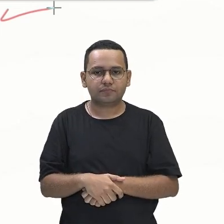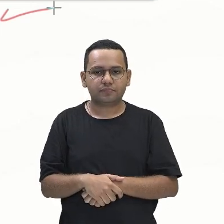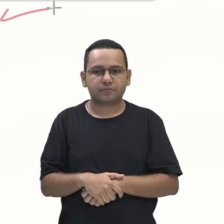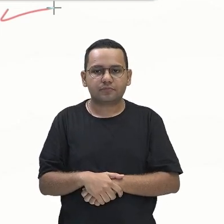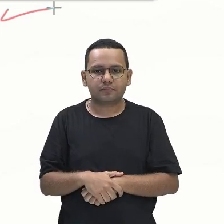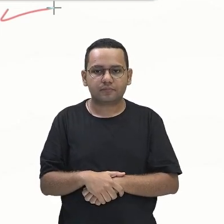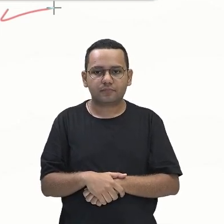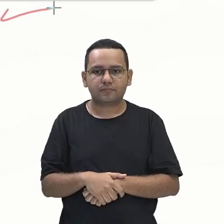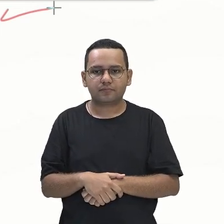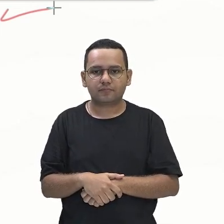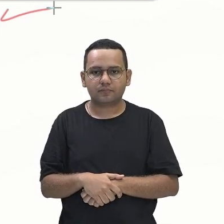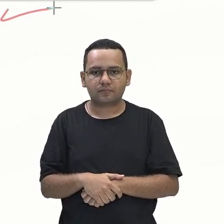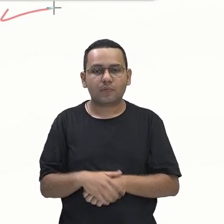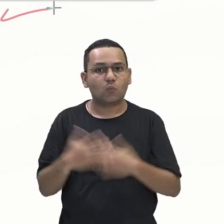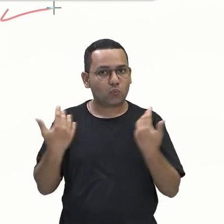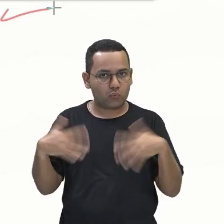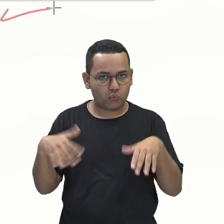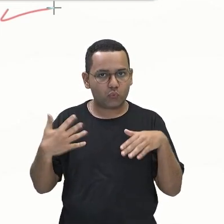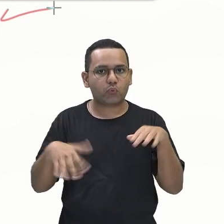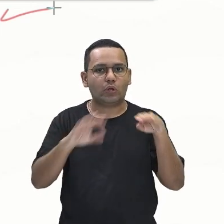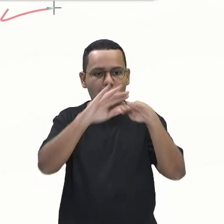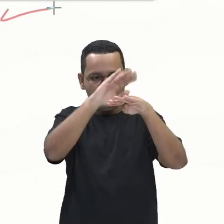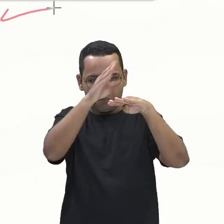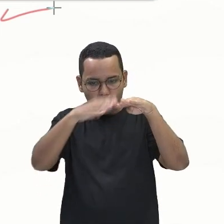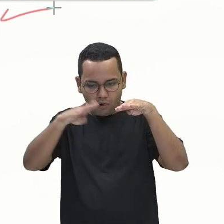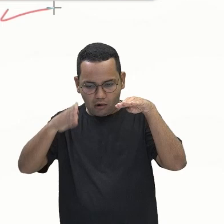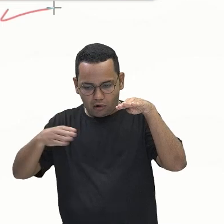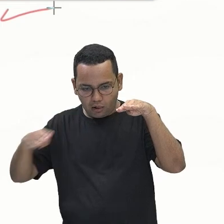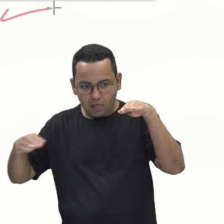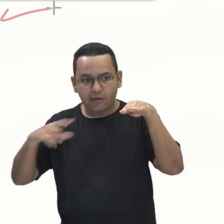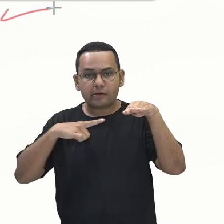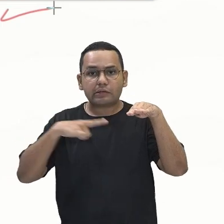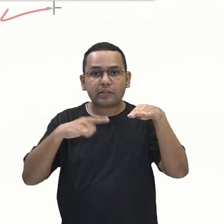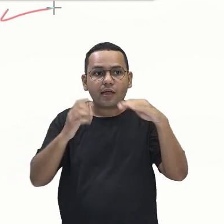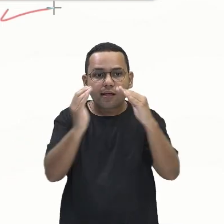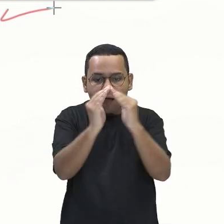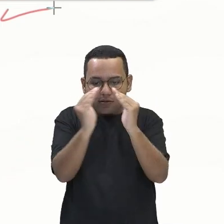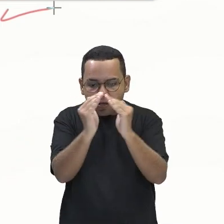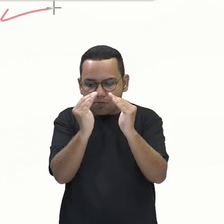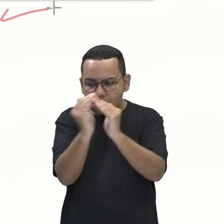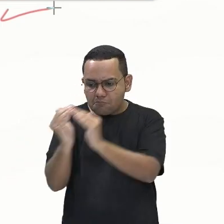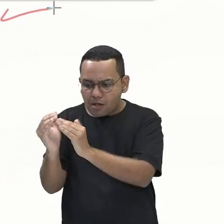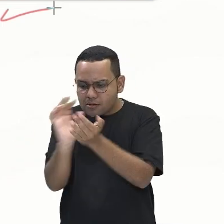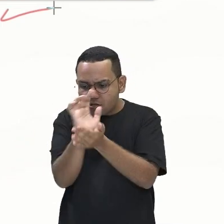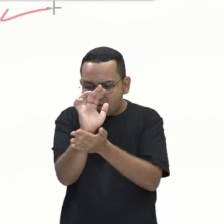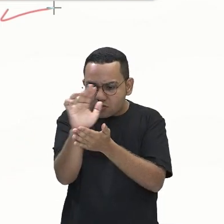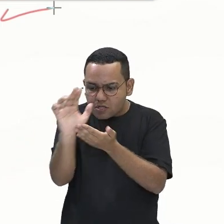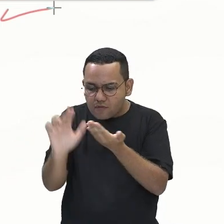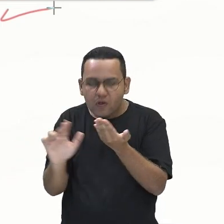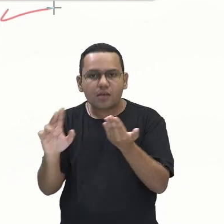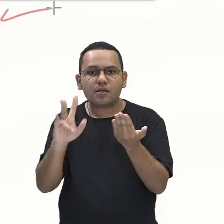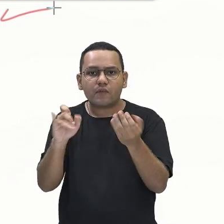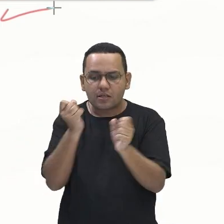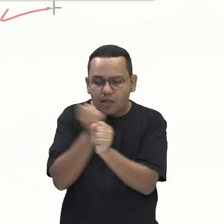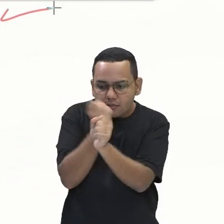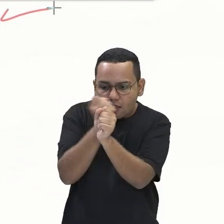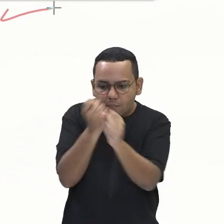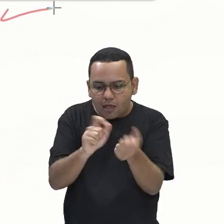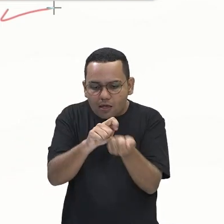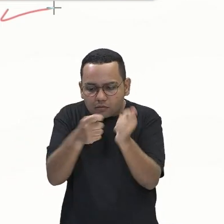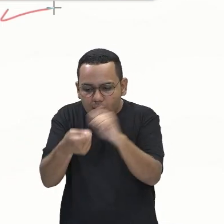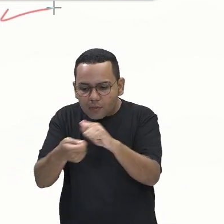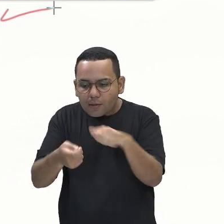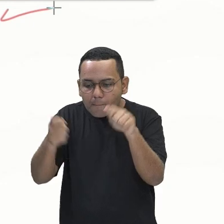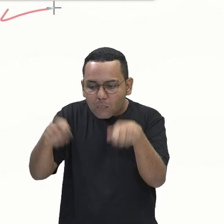relevo acentuado, em que as casas estavam ali sendo construídas em um ambiente